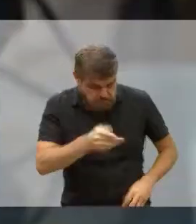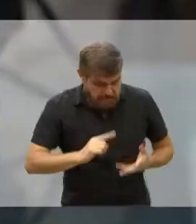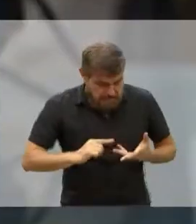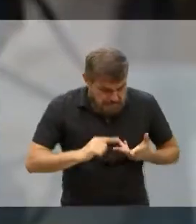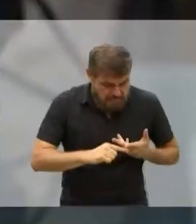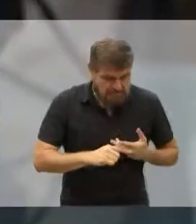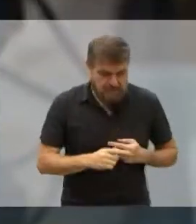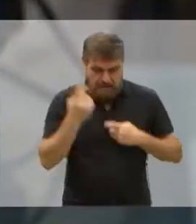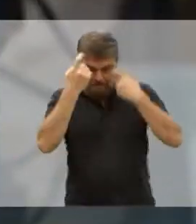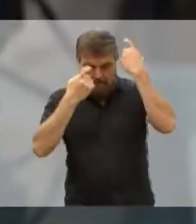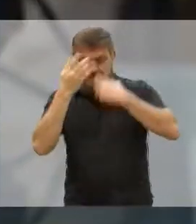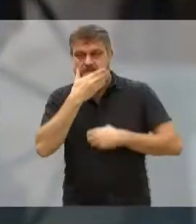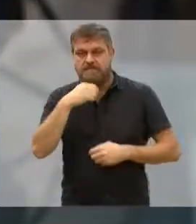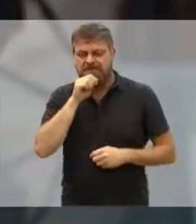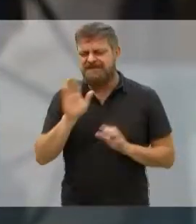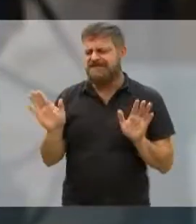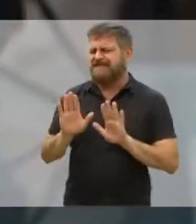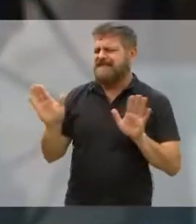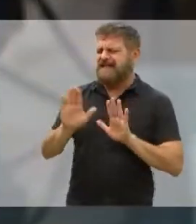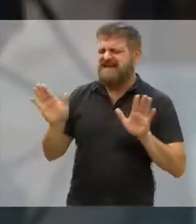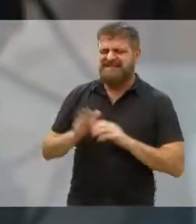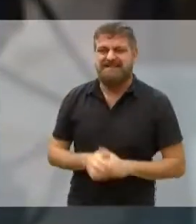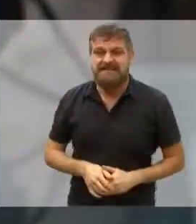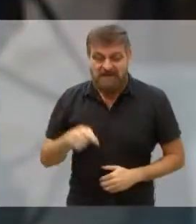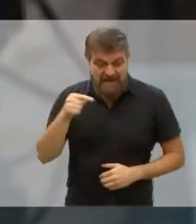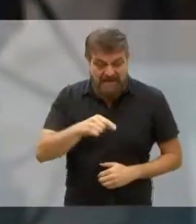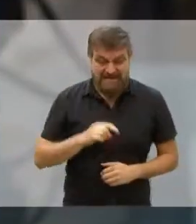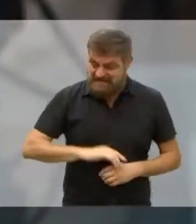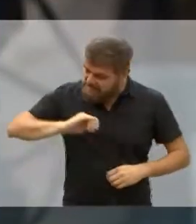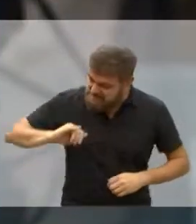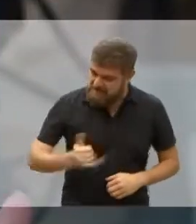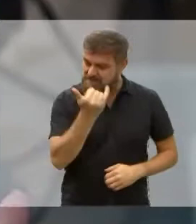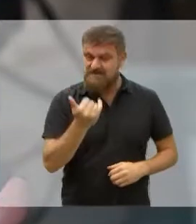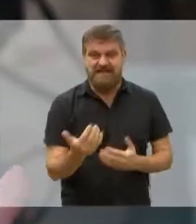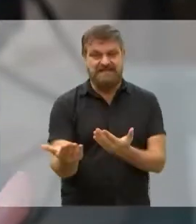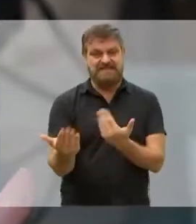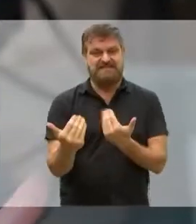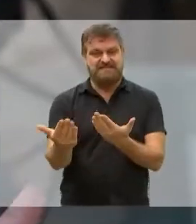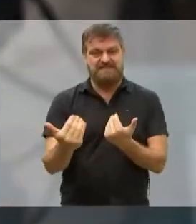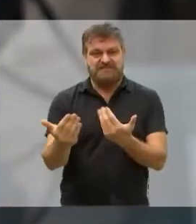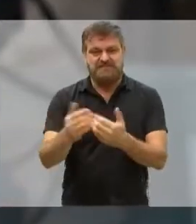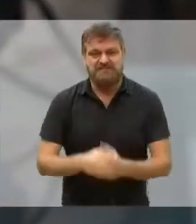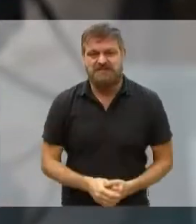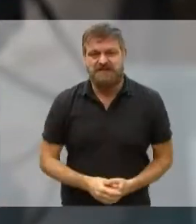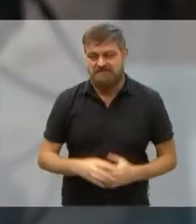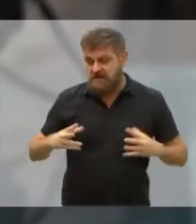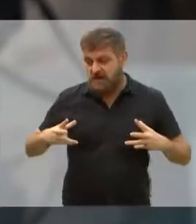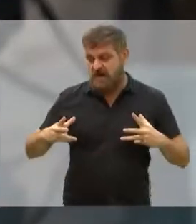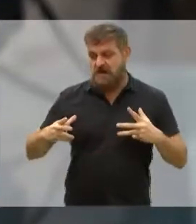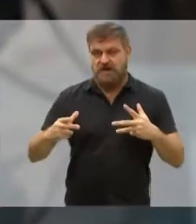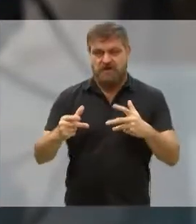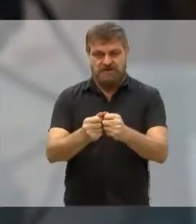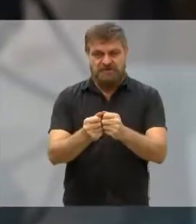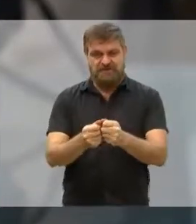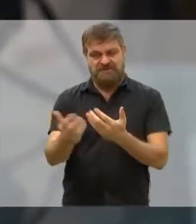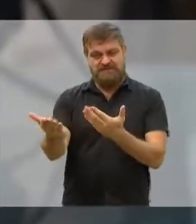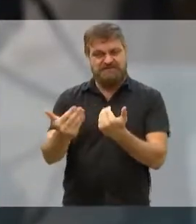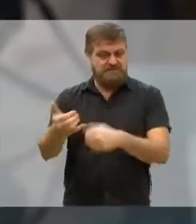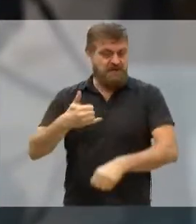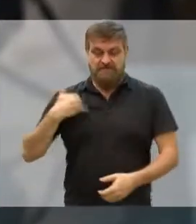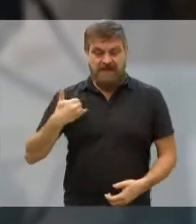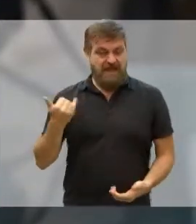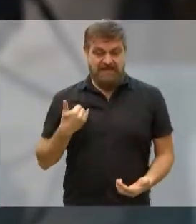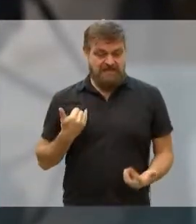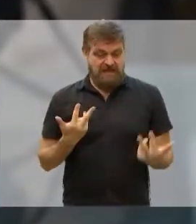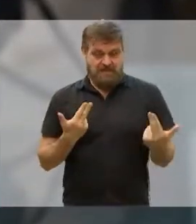dormiu? Tá tudo bem, eles se divertem, eles, nossa, são jovens. São jovens, é o que todos os jovens nessa